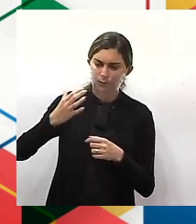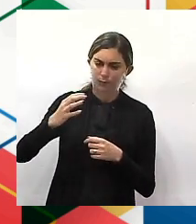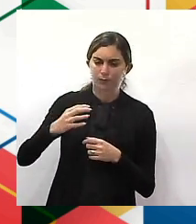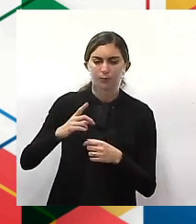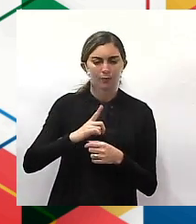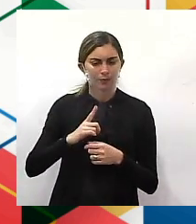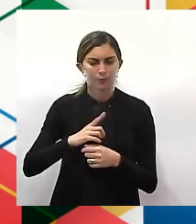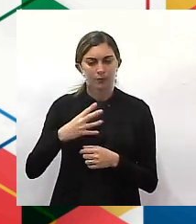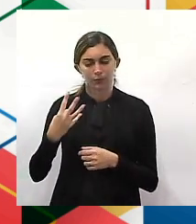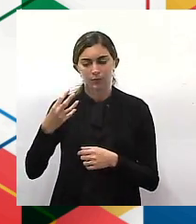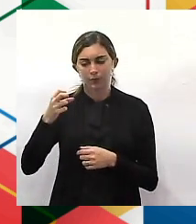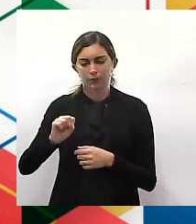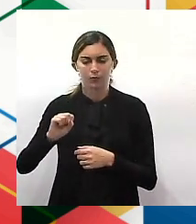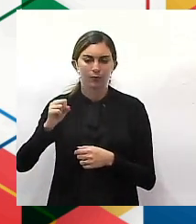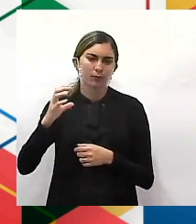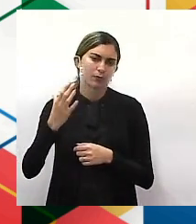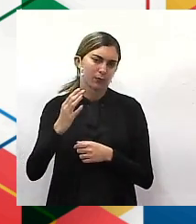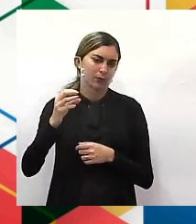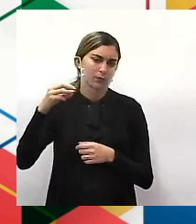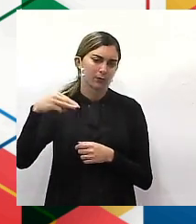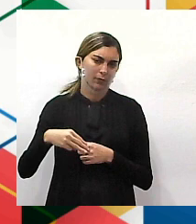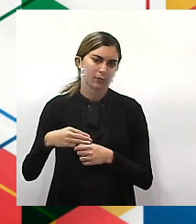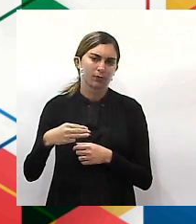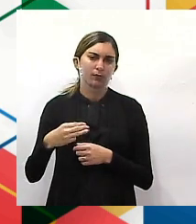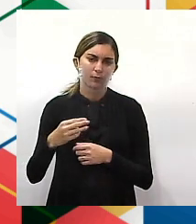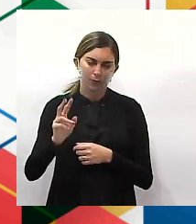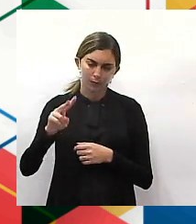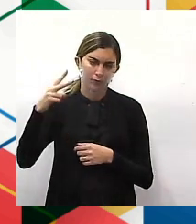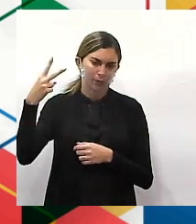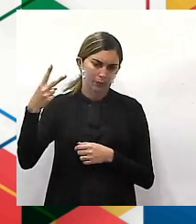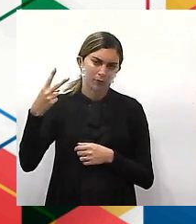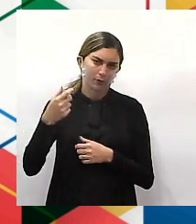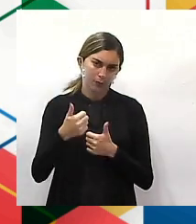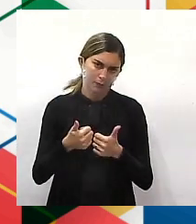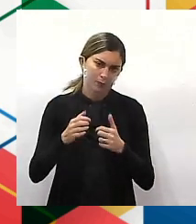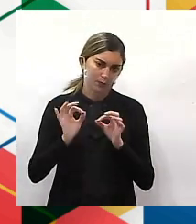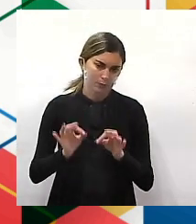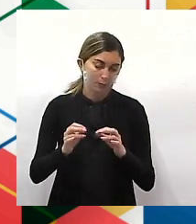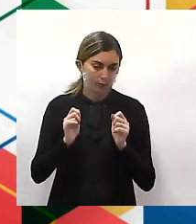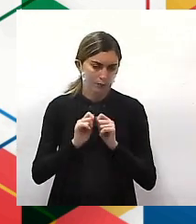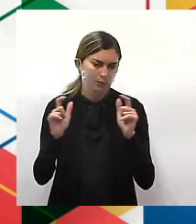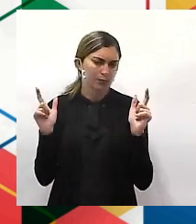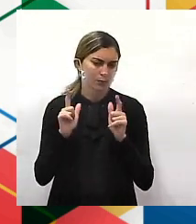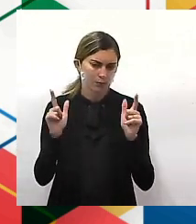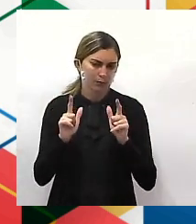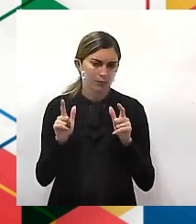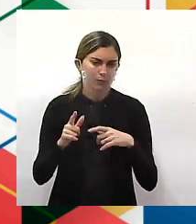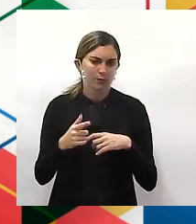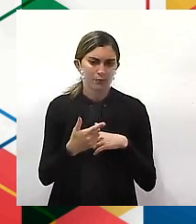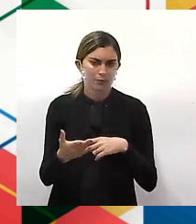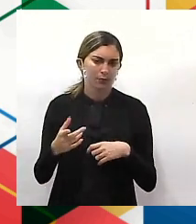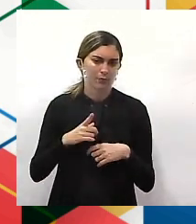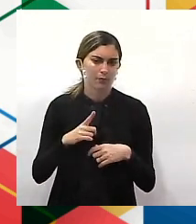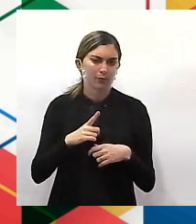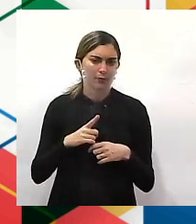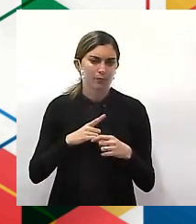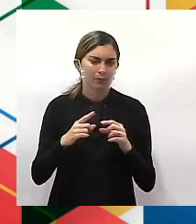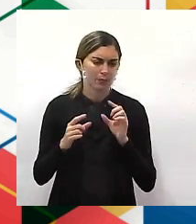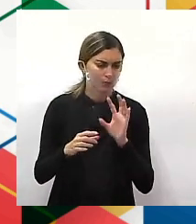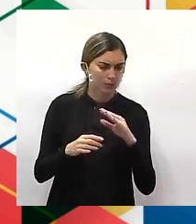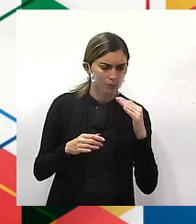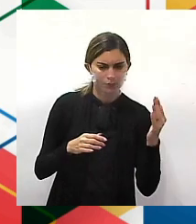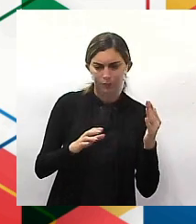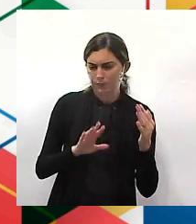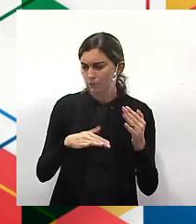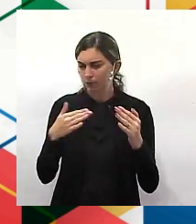gente tem 48 centímetros quadrados. Certo? Então, fica ligado nessas coisas aí. Você tem que olhar a posição